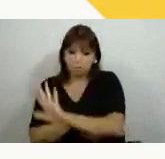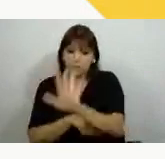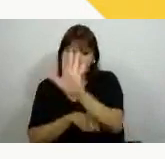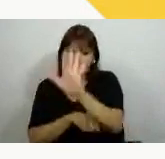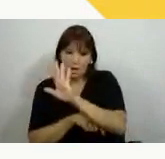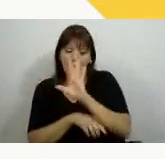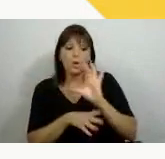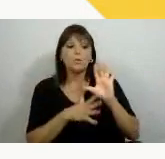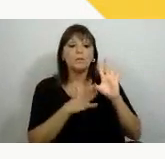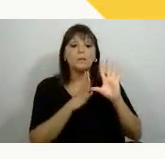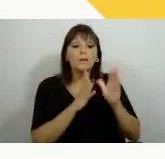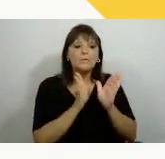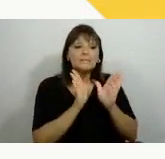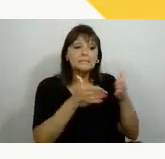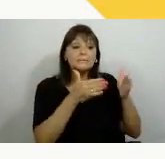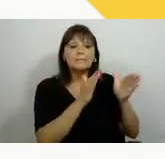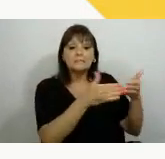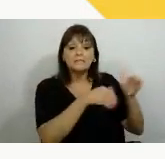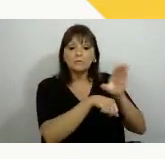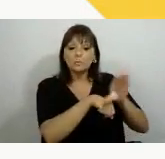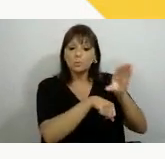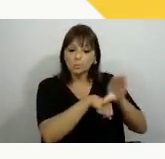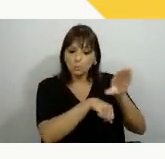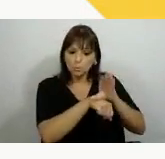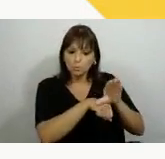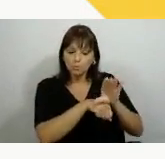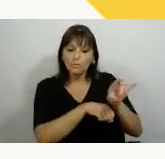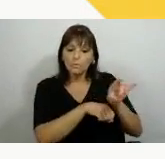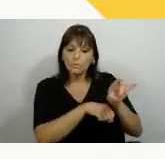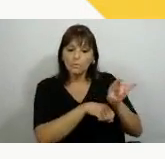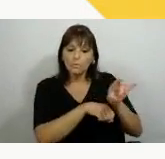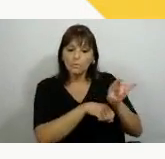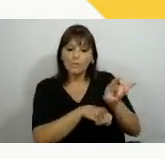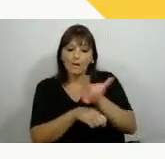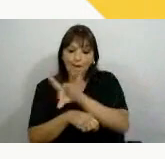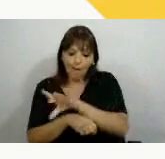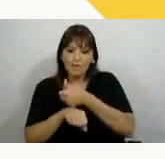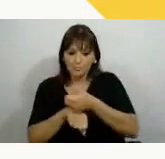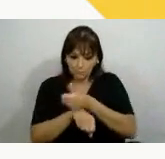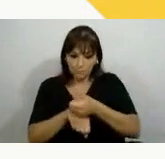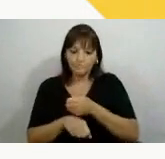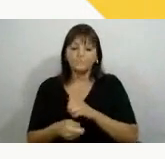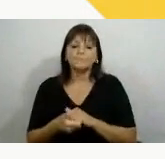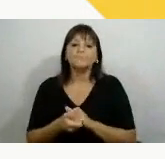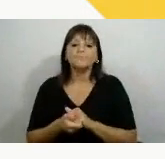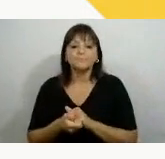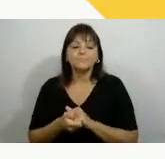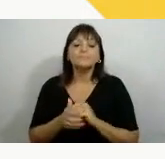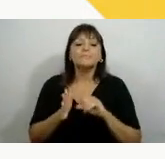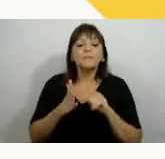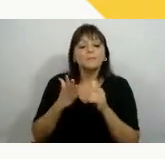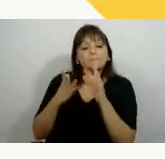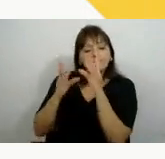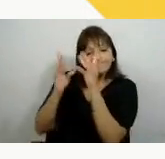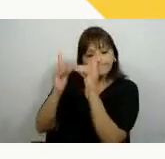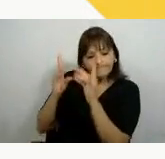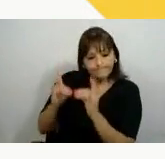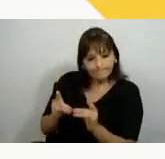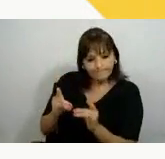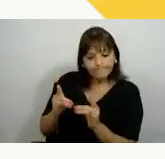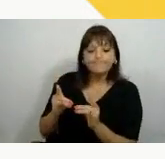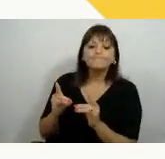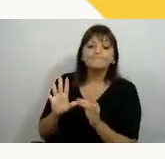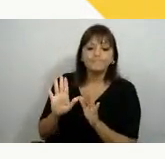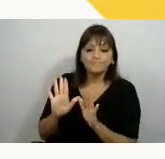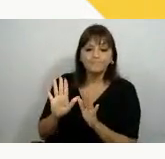profissionais. Mas e aí, na hora de a Mi fazer essa lapidação, muitas vezes ela